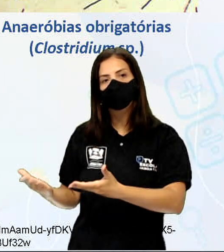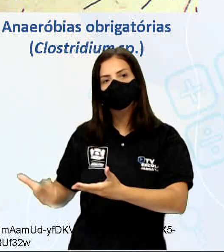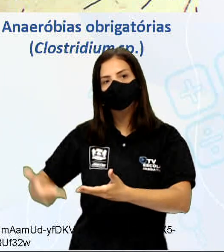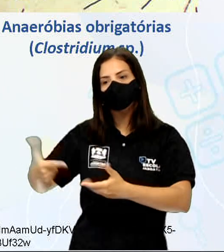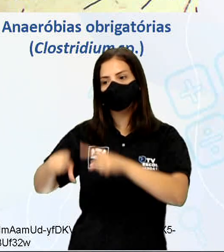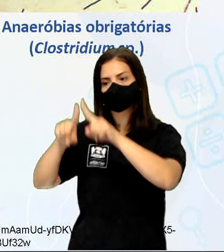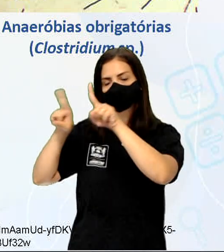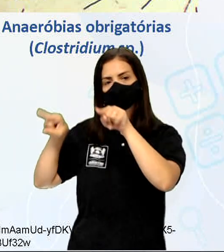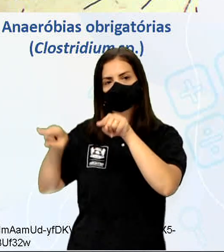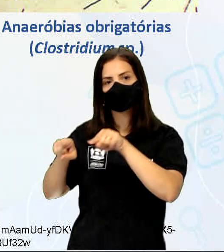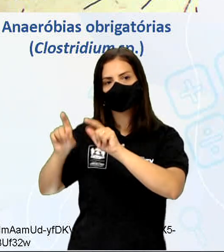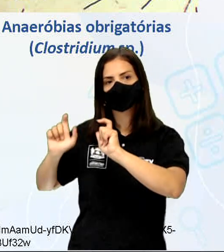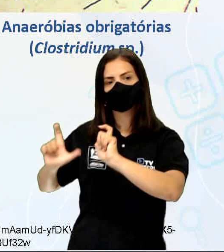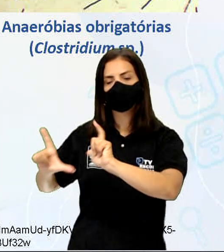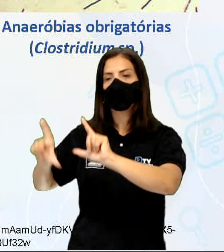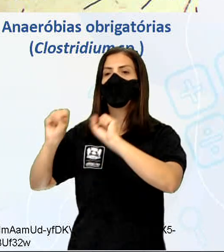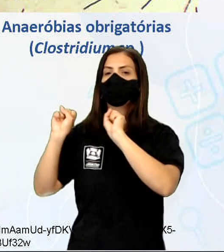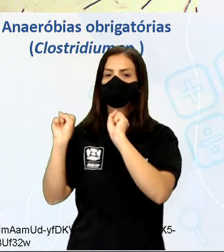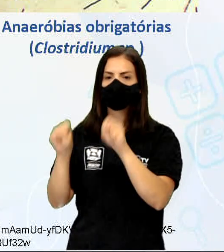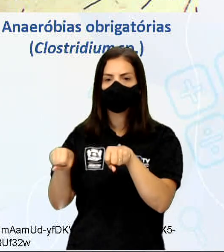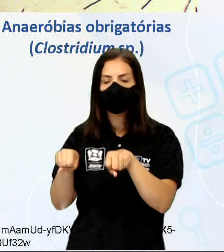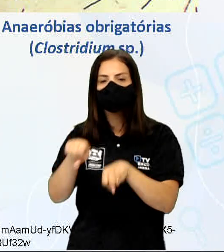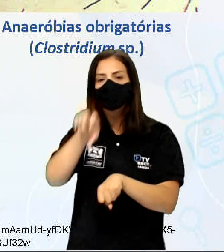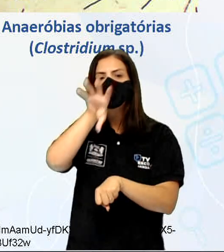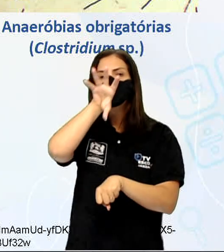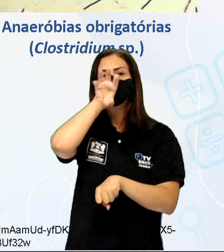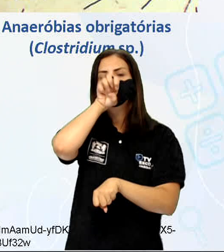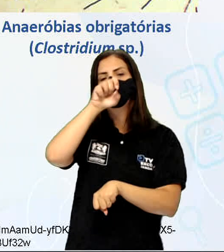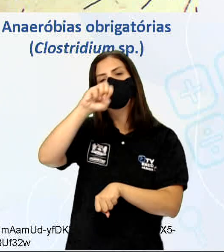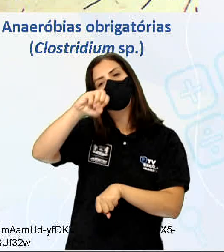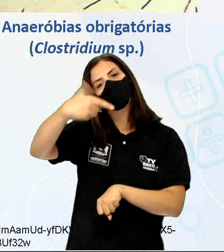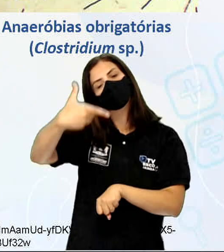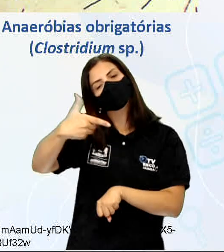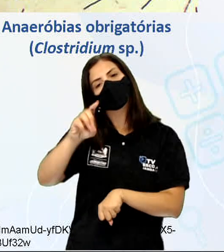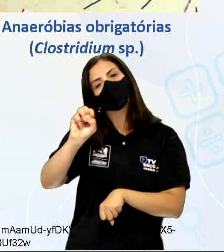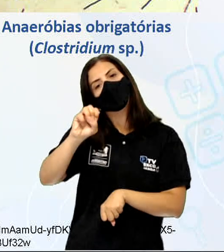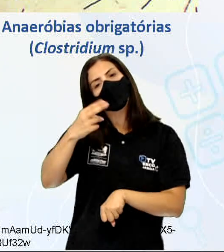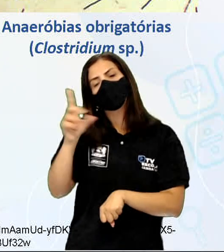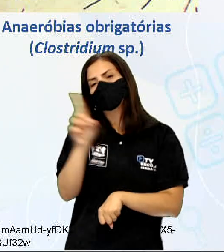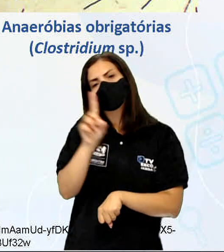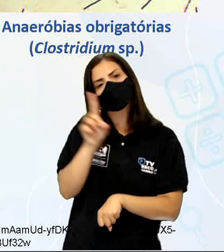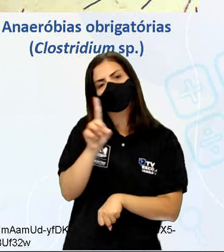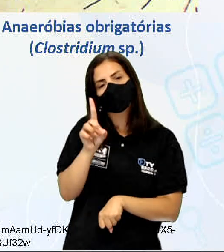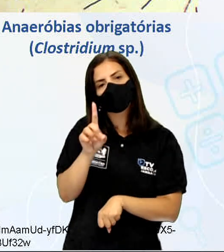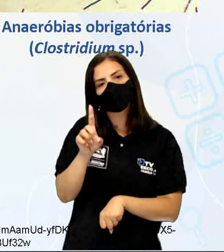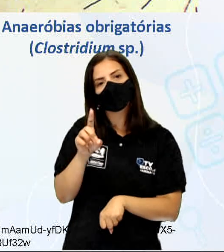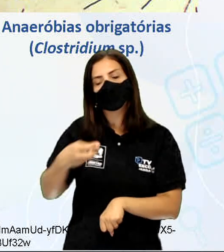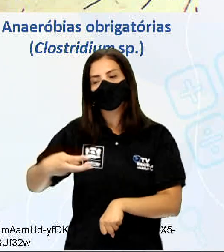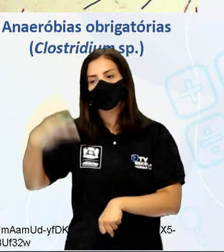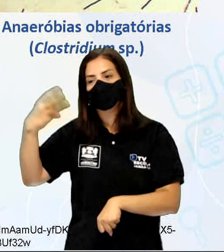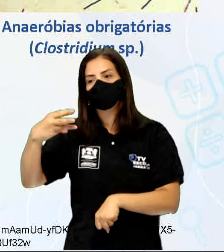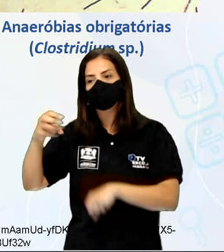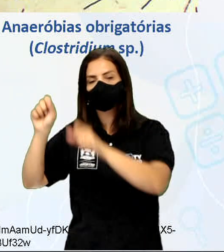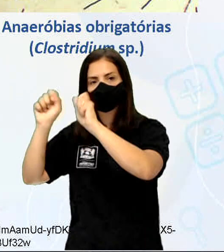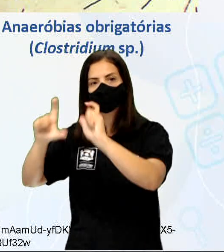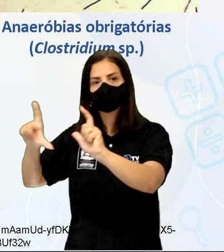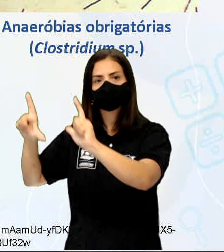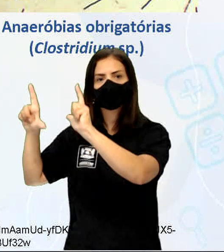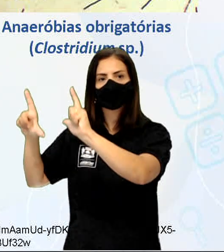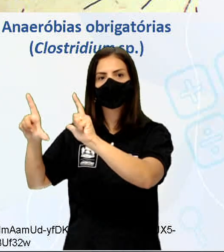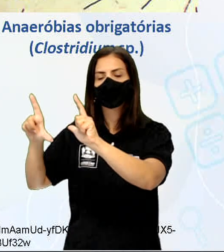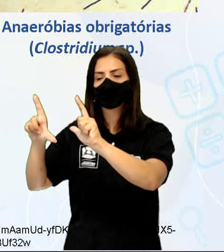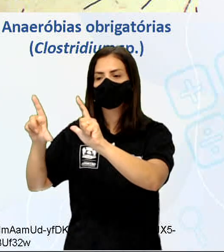utilizar oxigênio ou não. E o Clostridium, as espécies do gênero Clostridium, que não